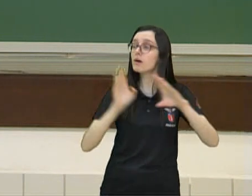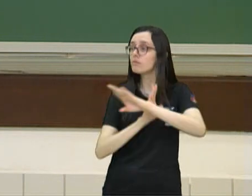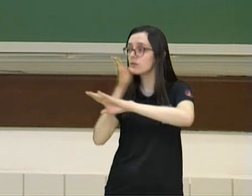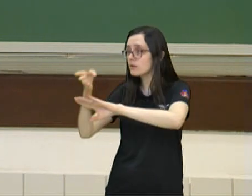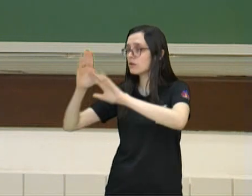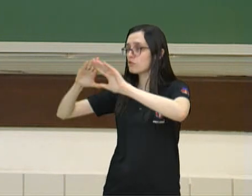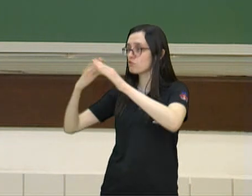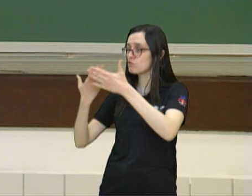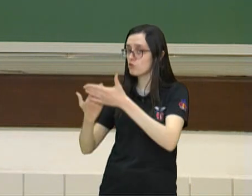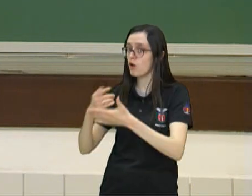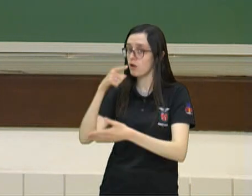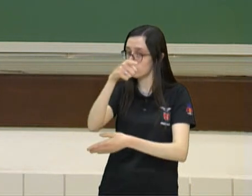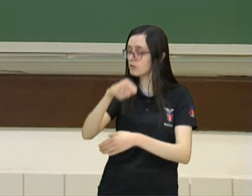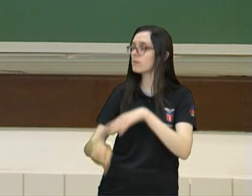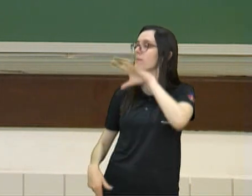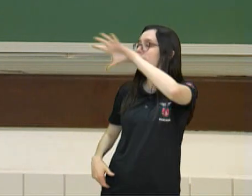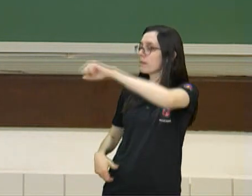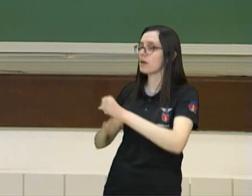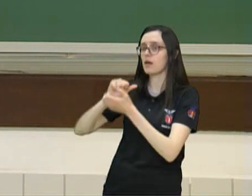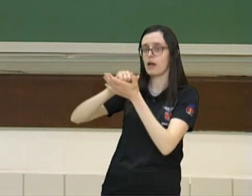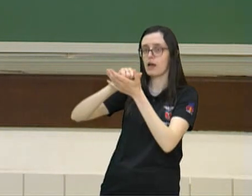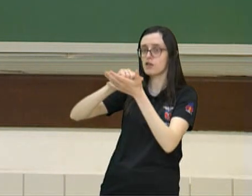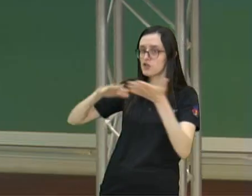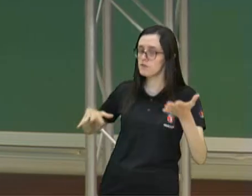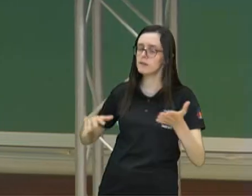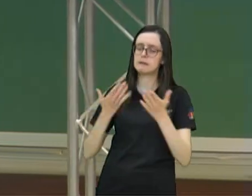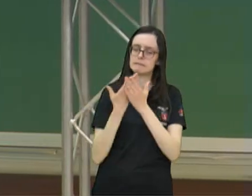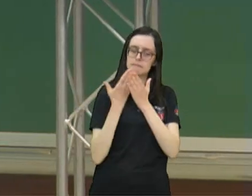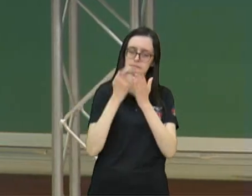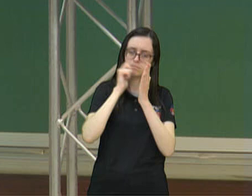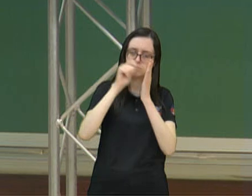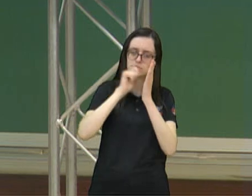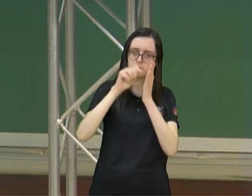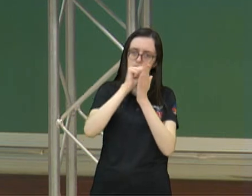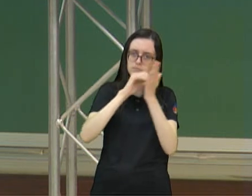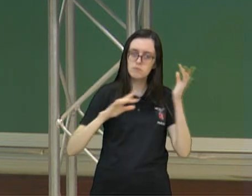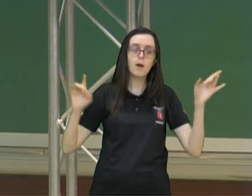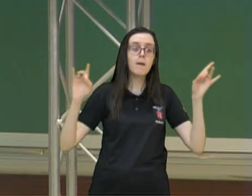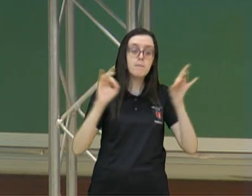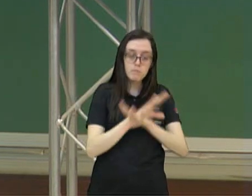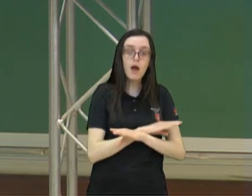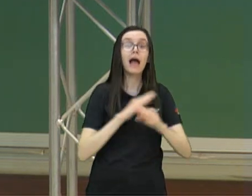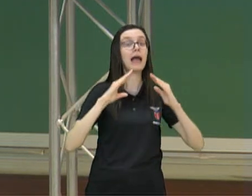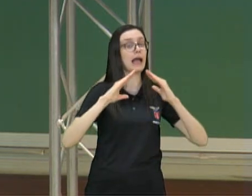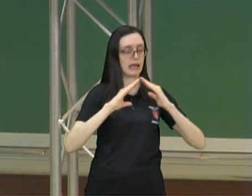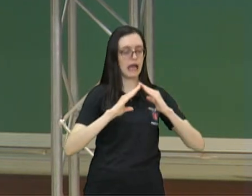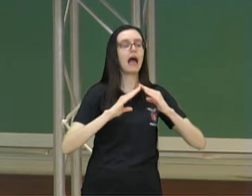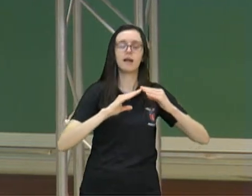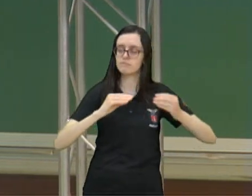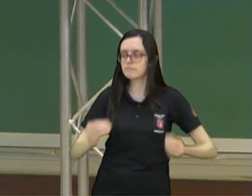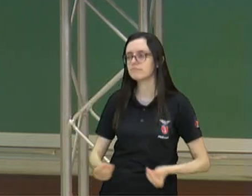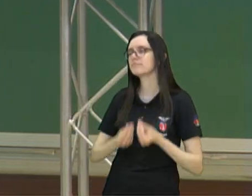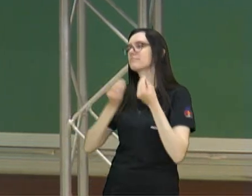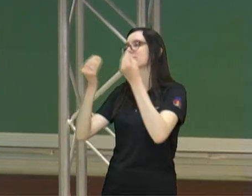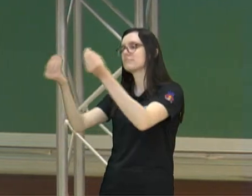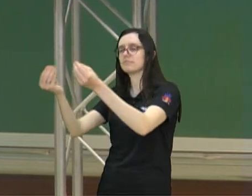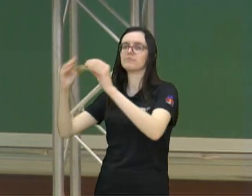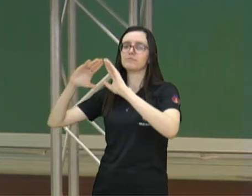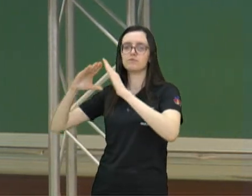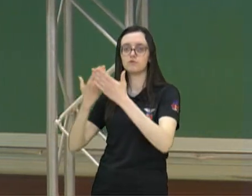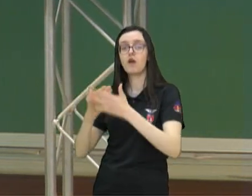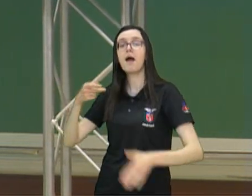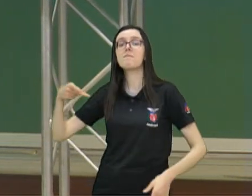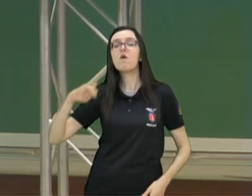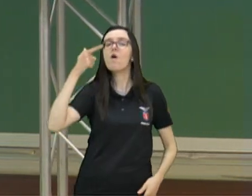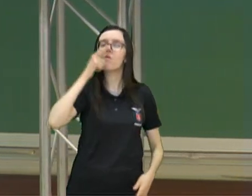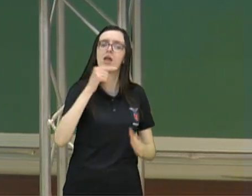sua escola, veja as atividades que você tem para fazer, faça as atividades em casa, devolva para que o seu professor